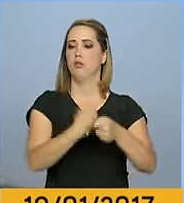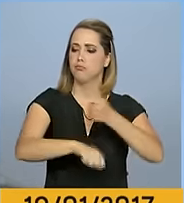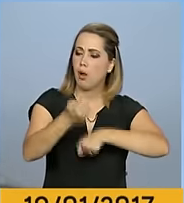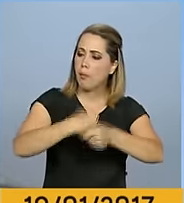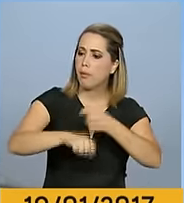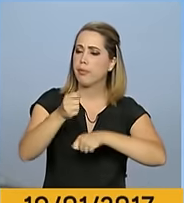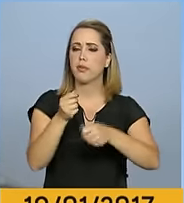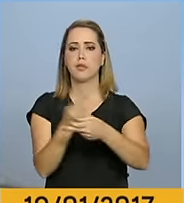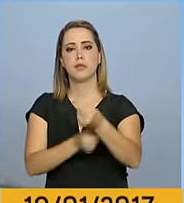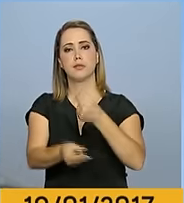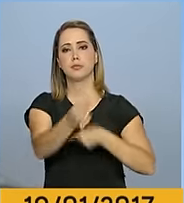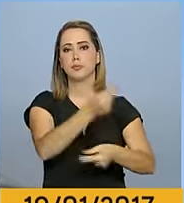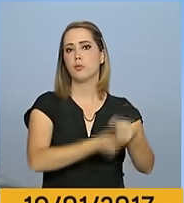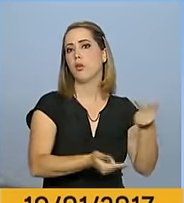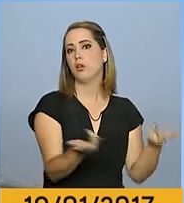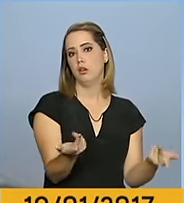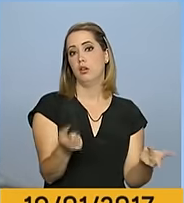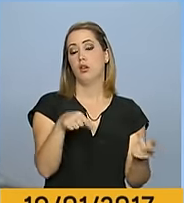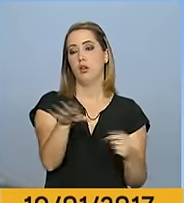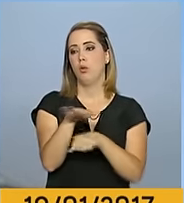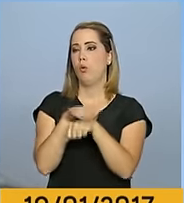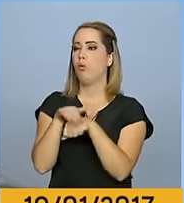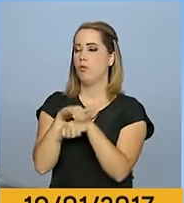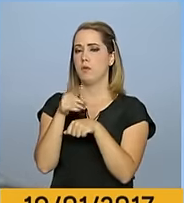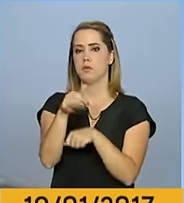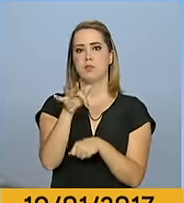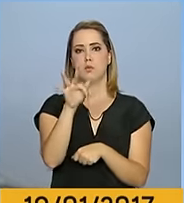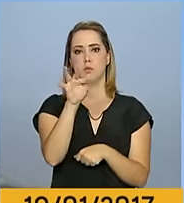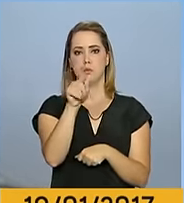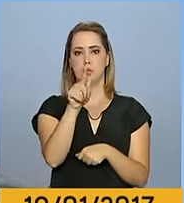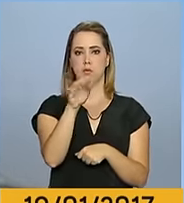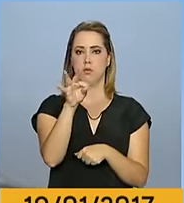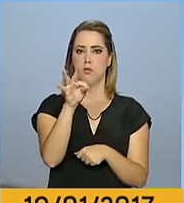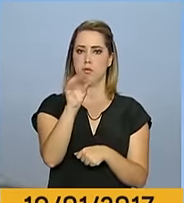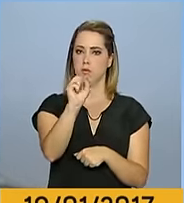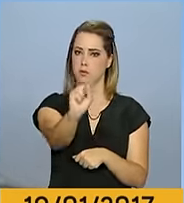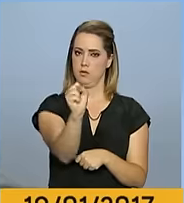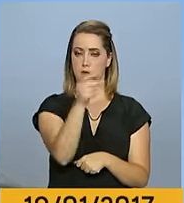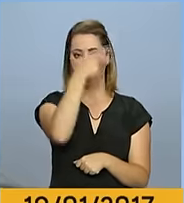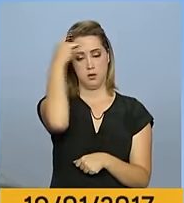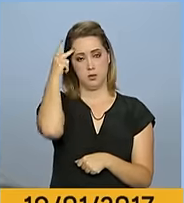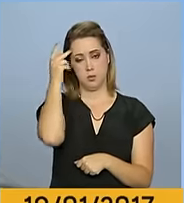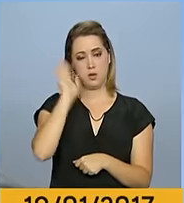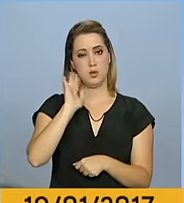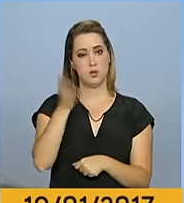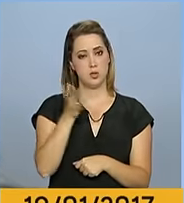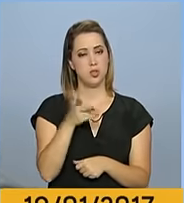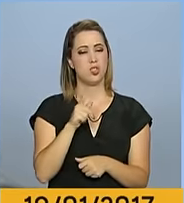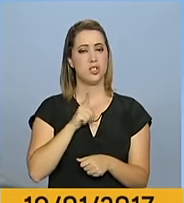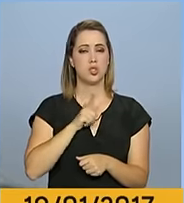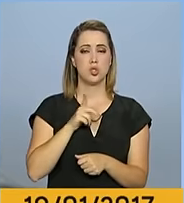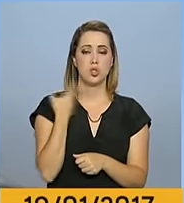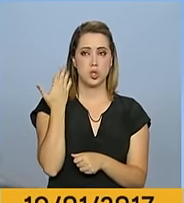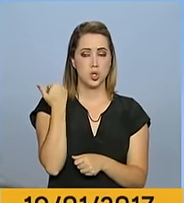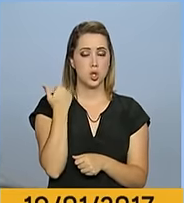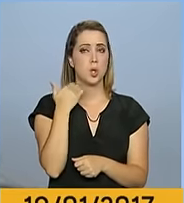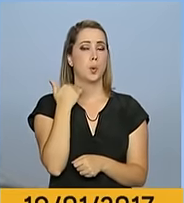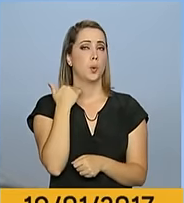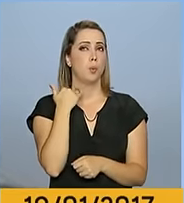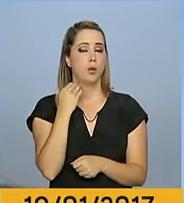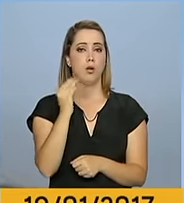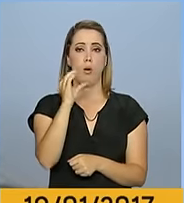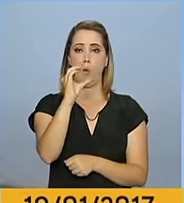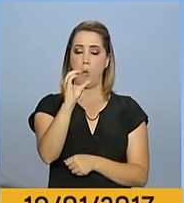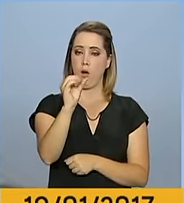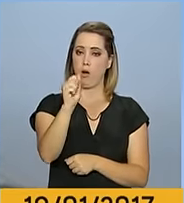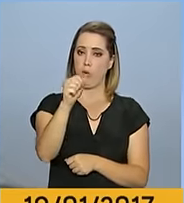movimentar a economia brasileira. Conversando sobre fundo de garantia, pessoas que tinham as chamadas contas inativadas,